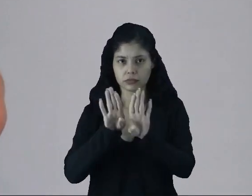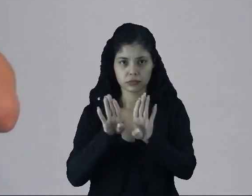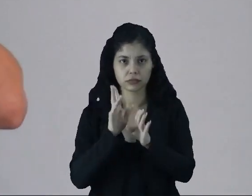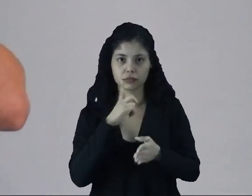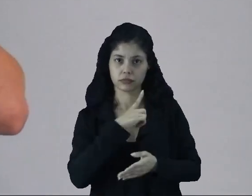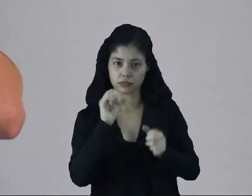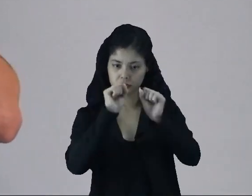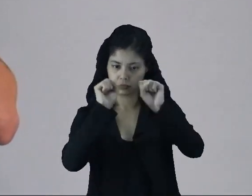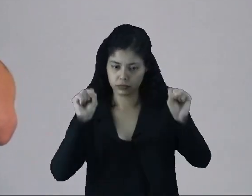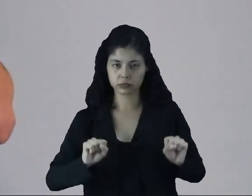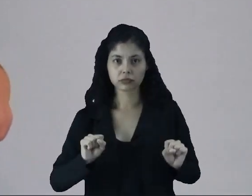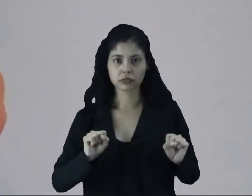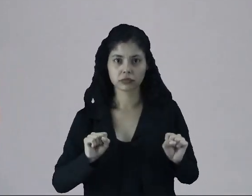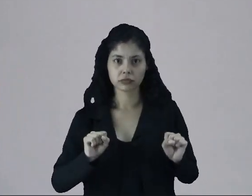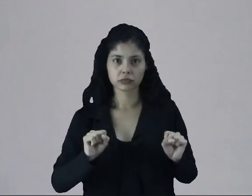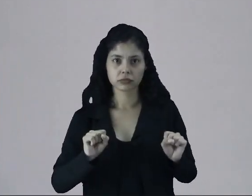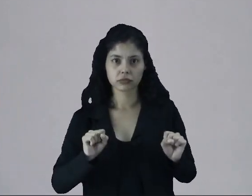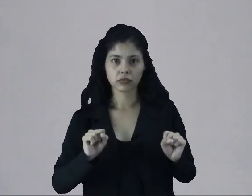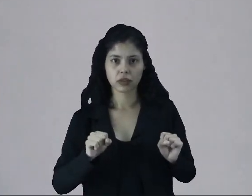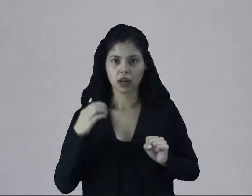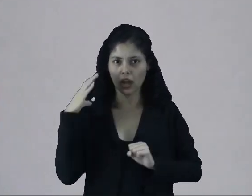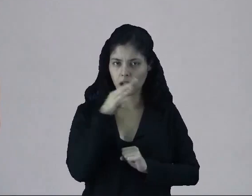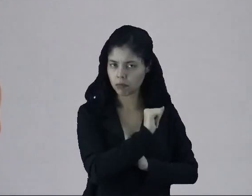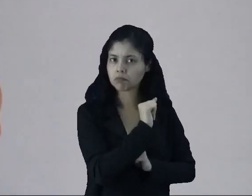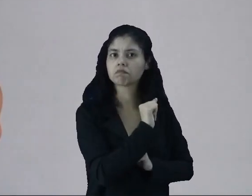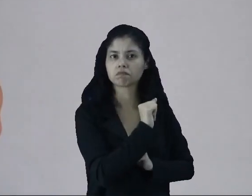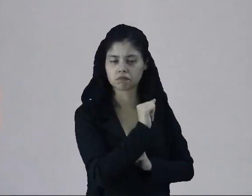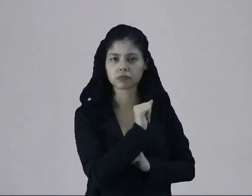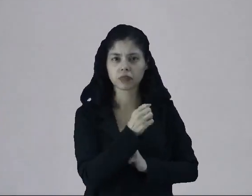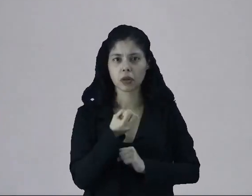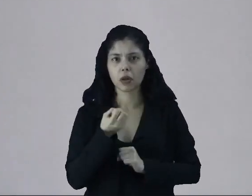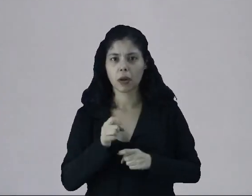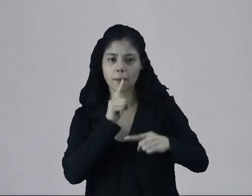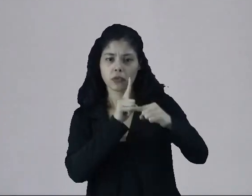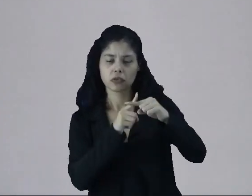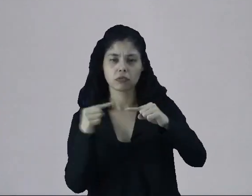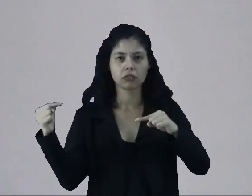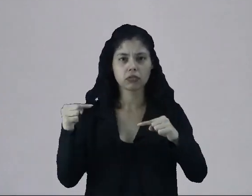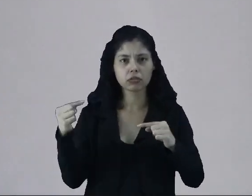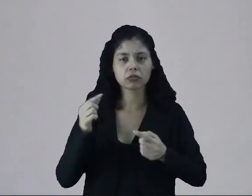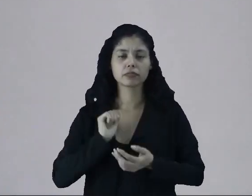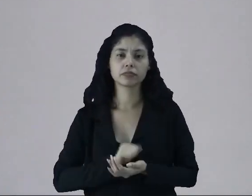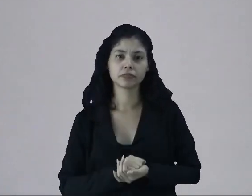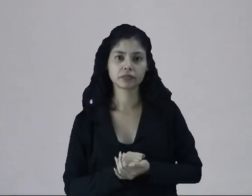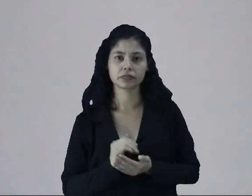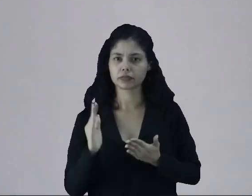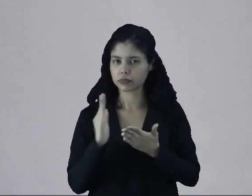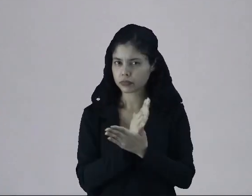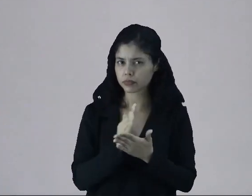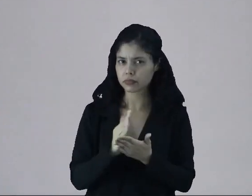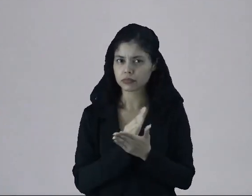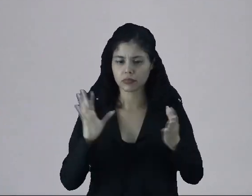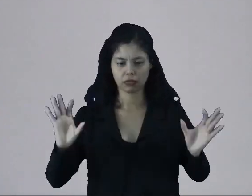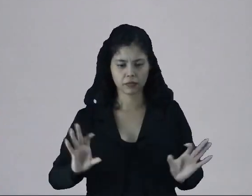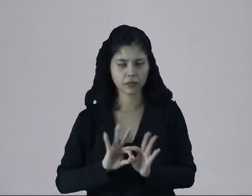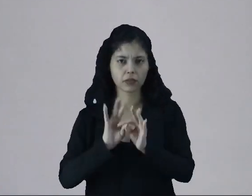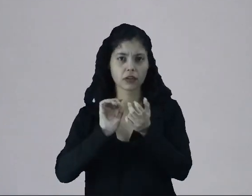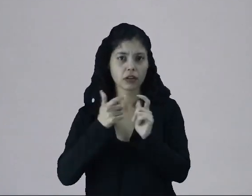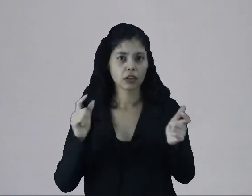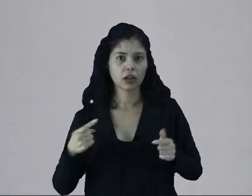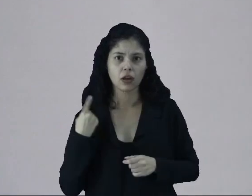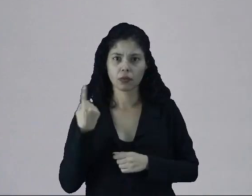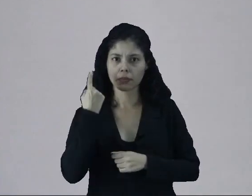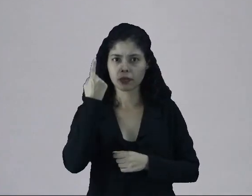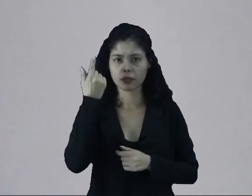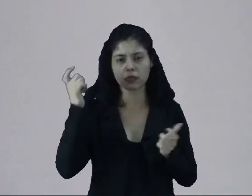tem um sistema, um feedback, que a gente chama feedback positivo e negativo, ou seja, algo que tem uma relação que aumenta e outro que